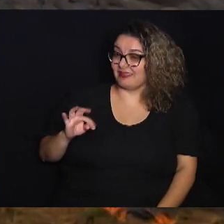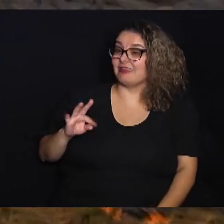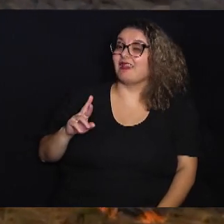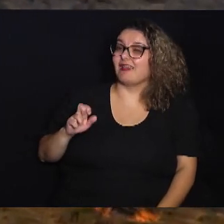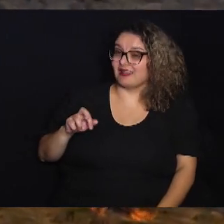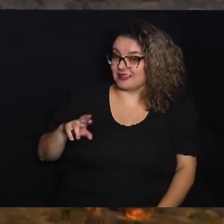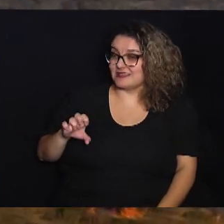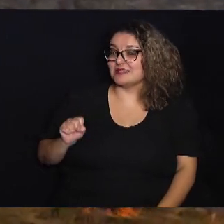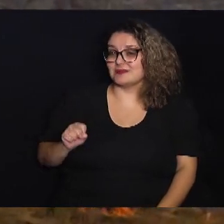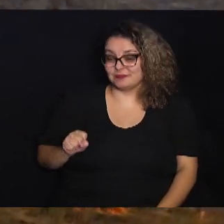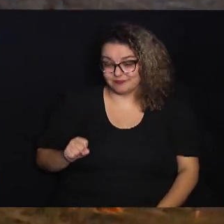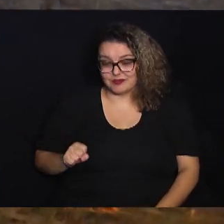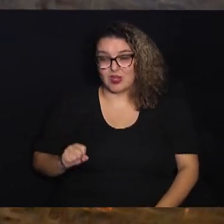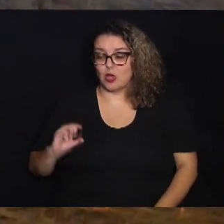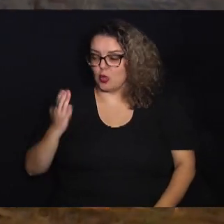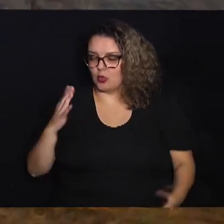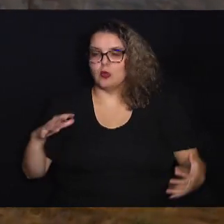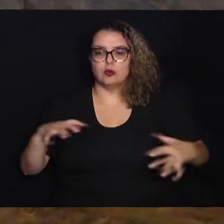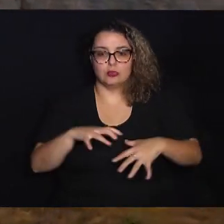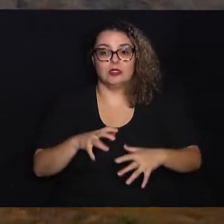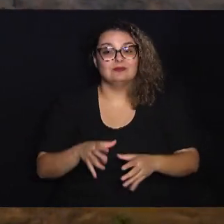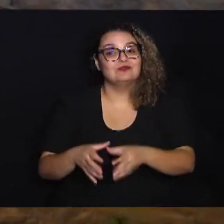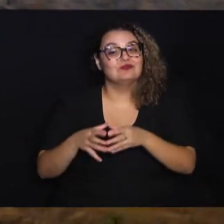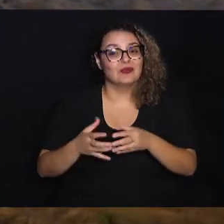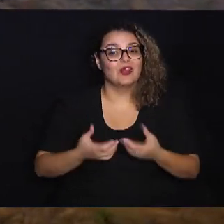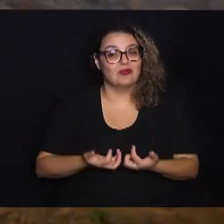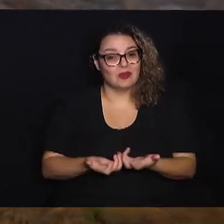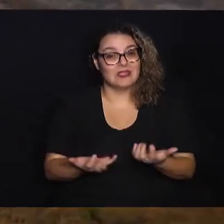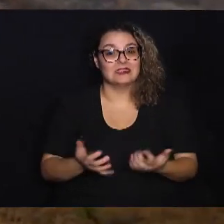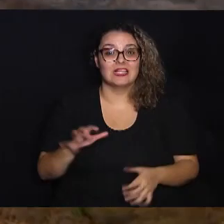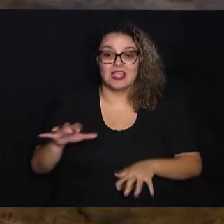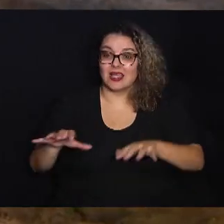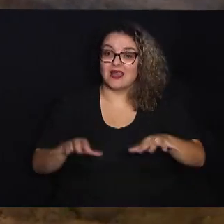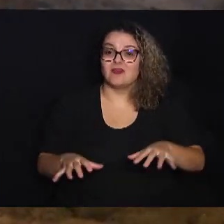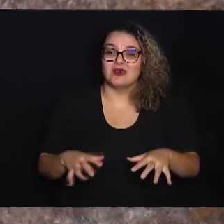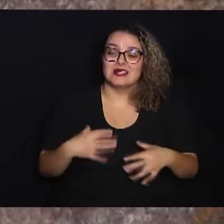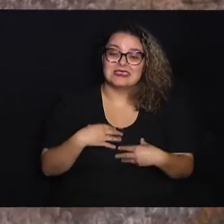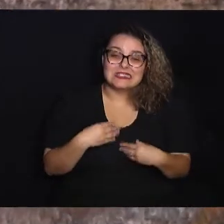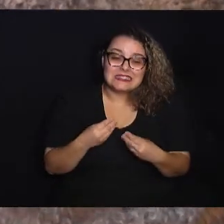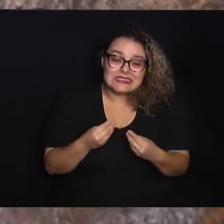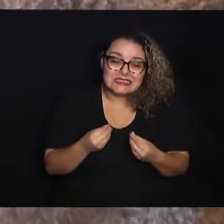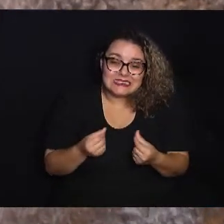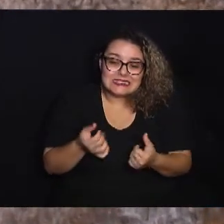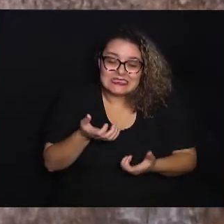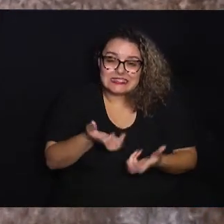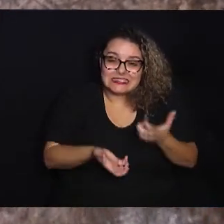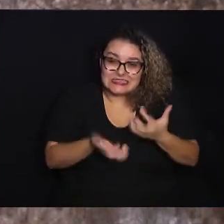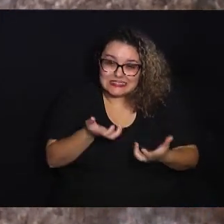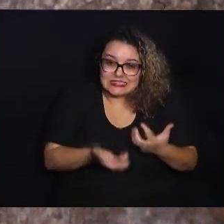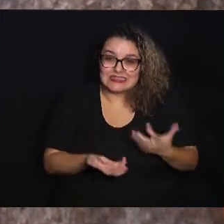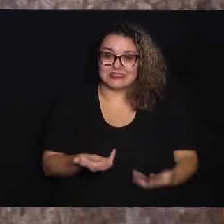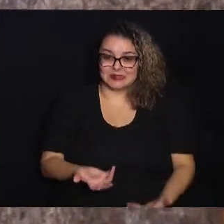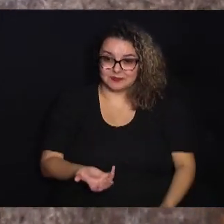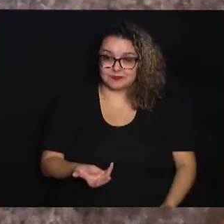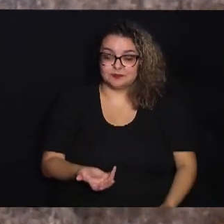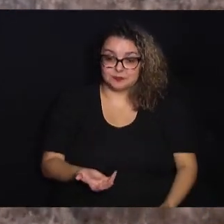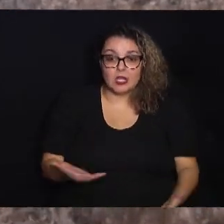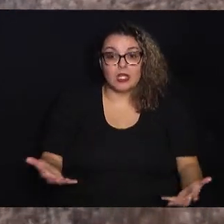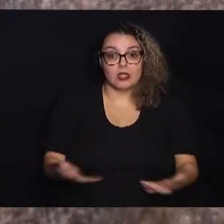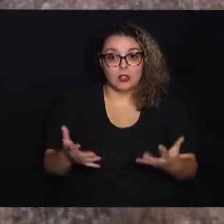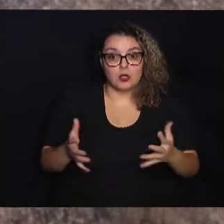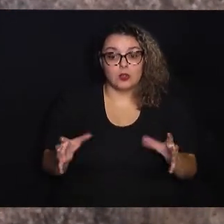hectares. O estudo mostra que, apesar de o bioma conviver com o fogo, existem áreas que são sensíveis aos incêndios.